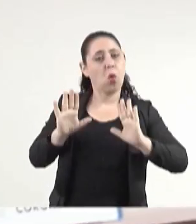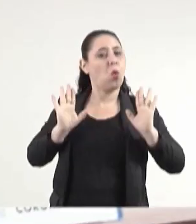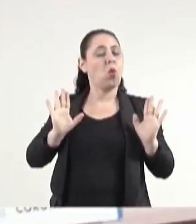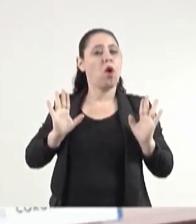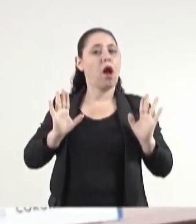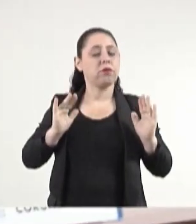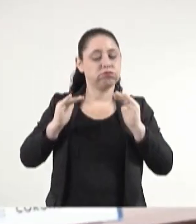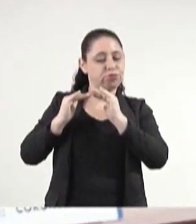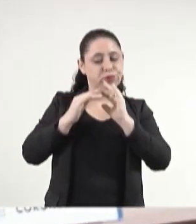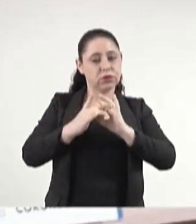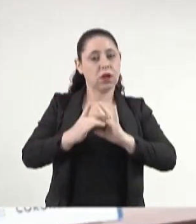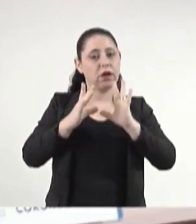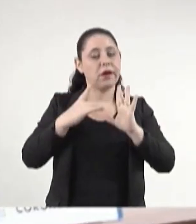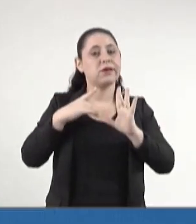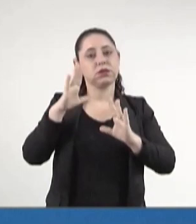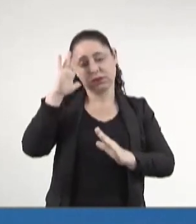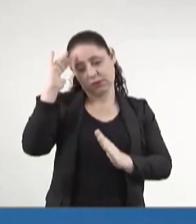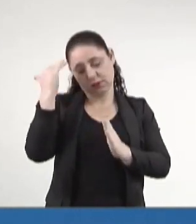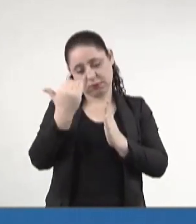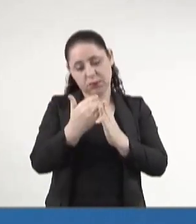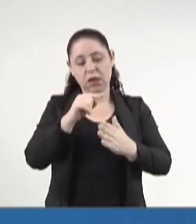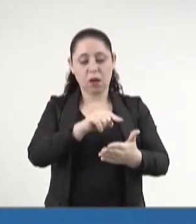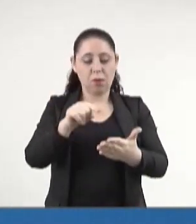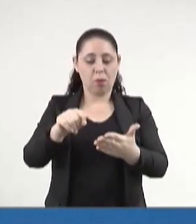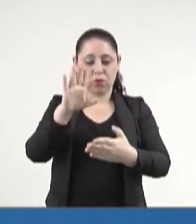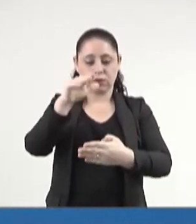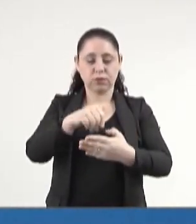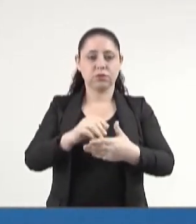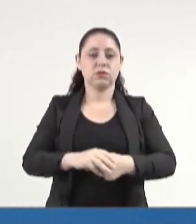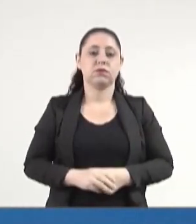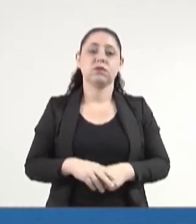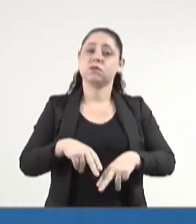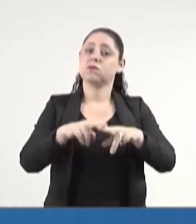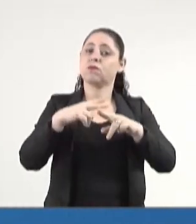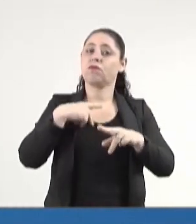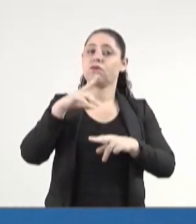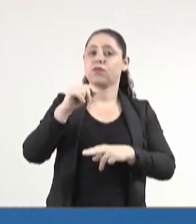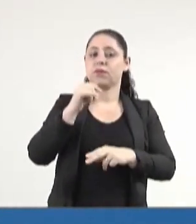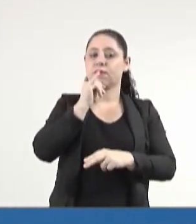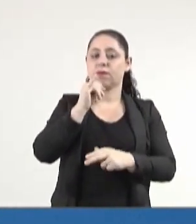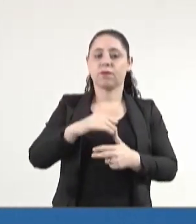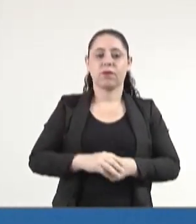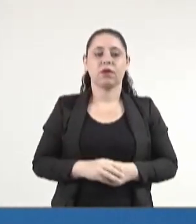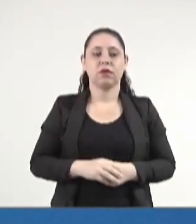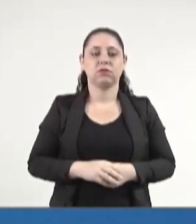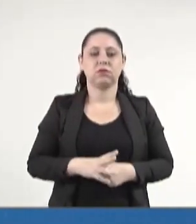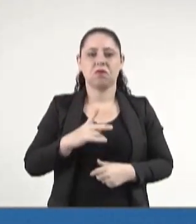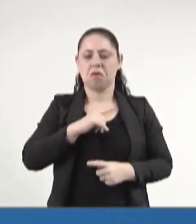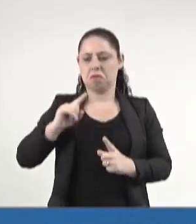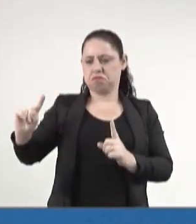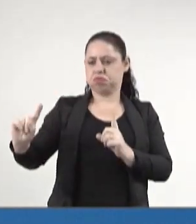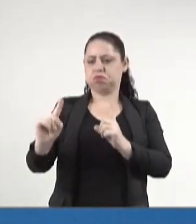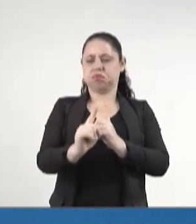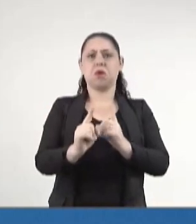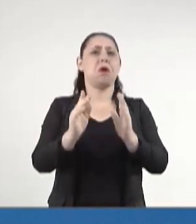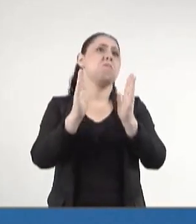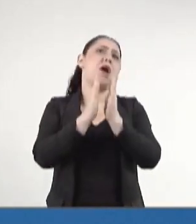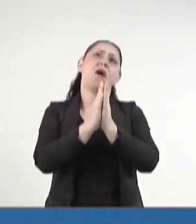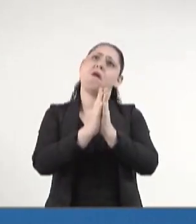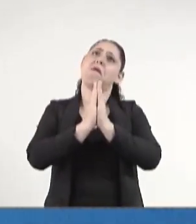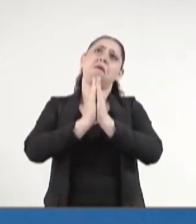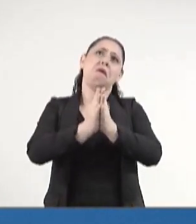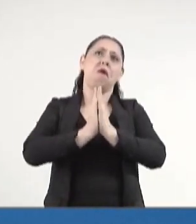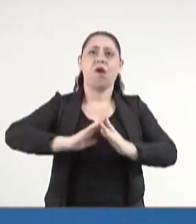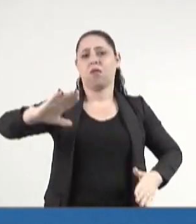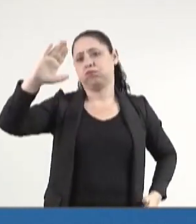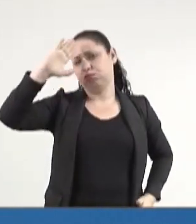respeita democraticamente as urnas e, portanto, não se aventurou nós ir na frente do quartel pedir, pelo amor de